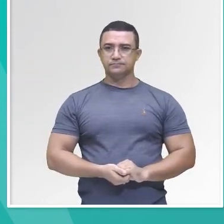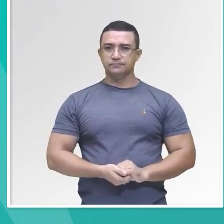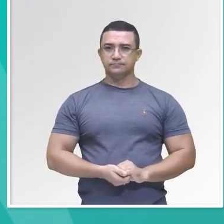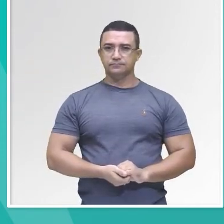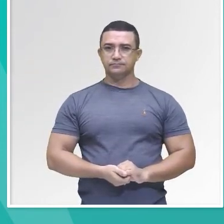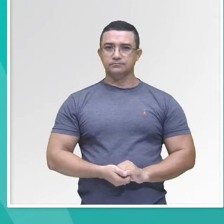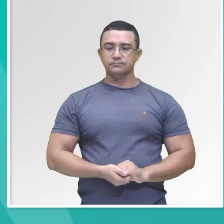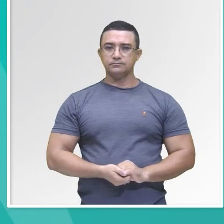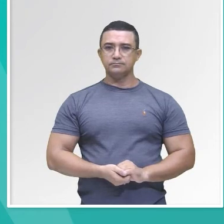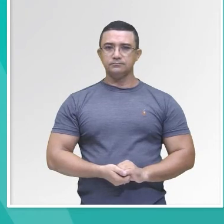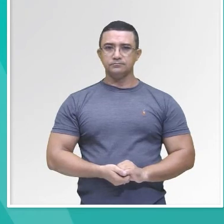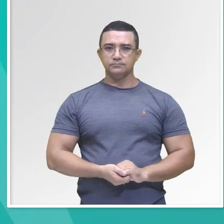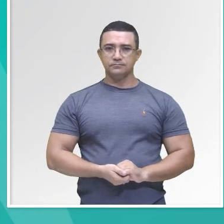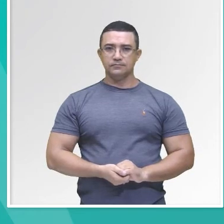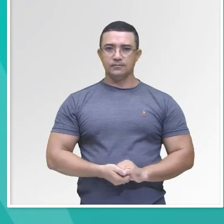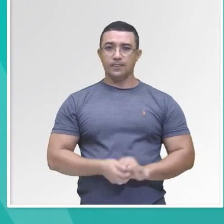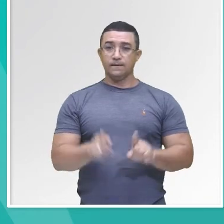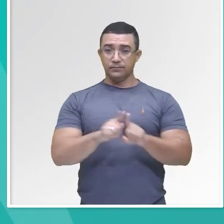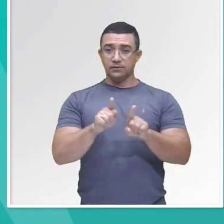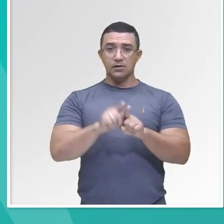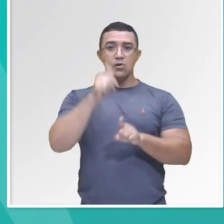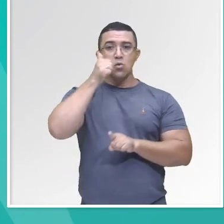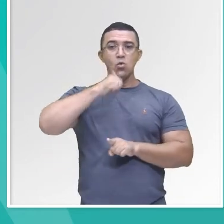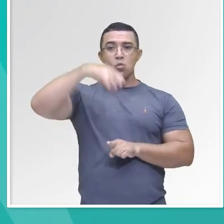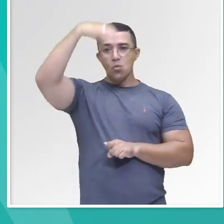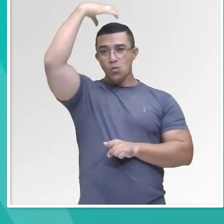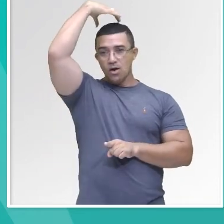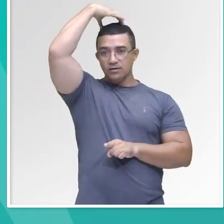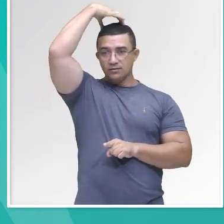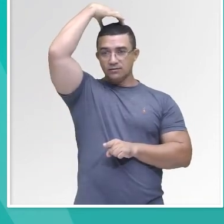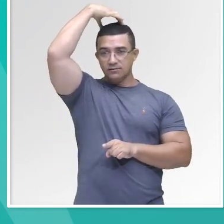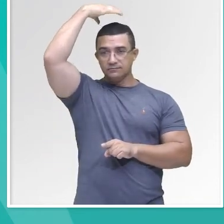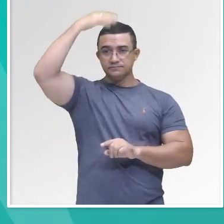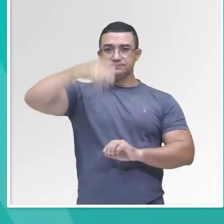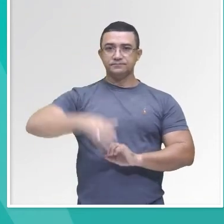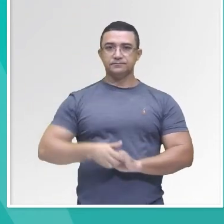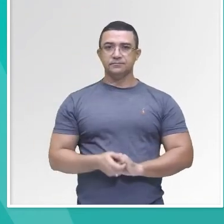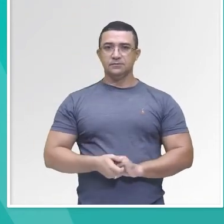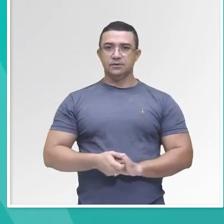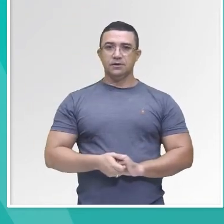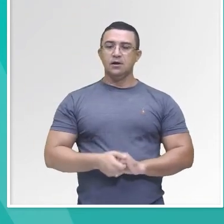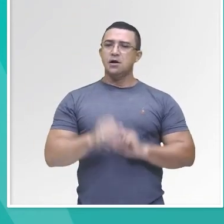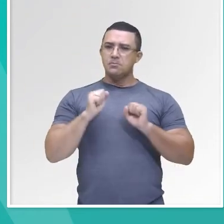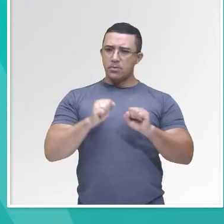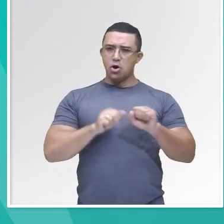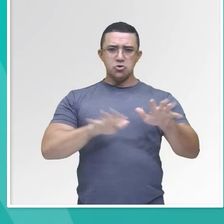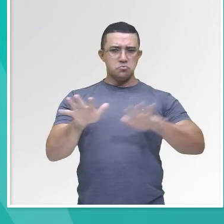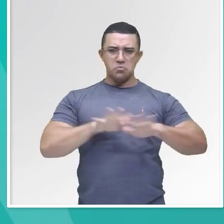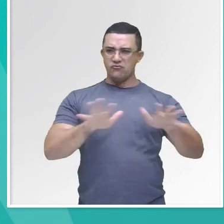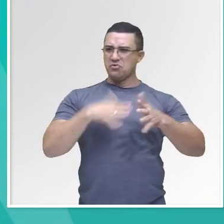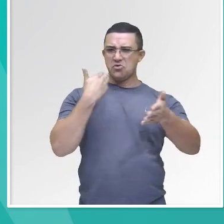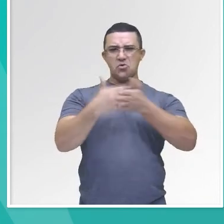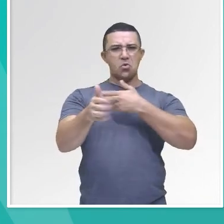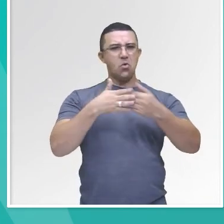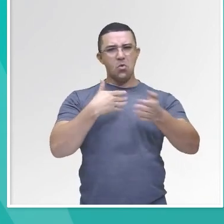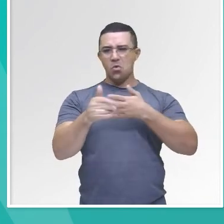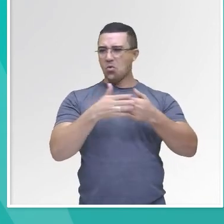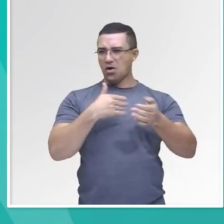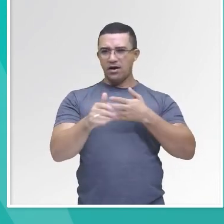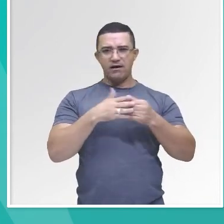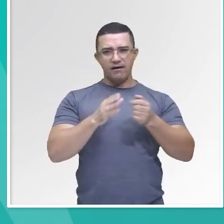Depois nós vimos a rainha. A rainha, ela pode se movimentar em qualquer direção